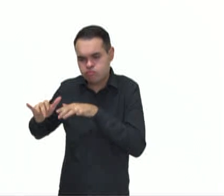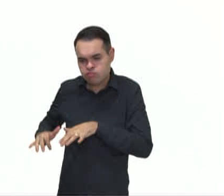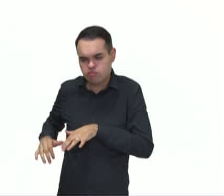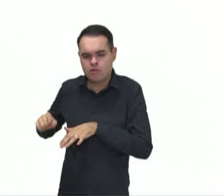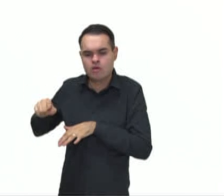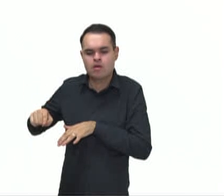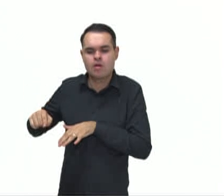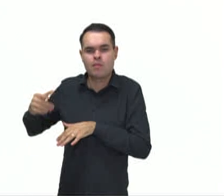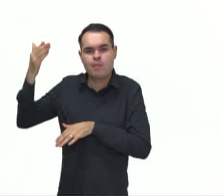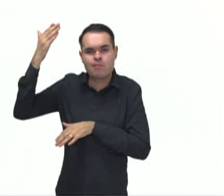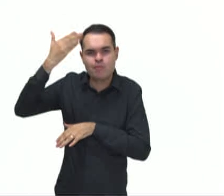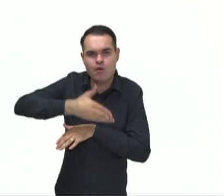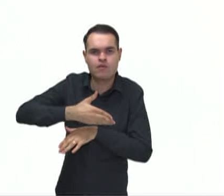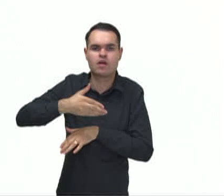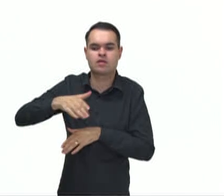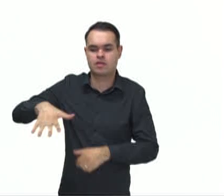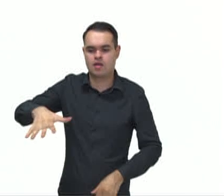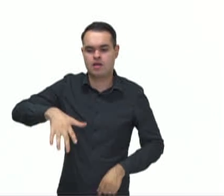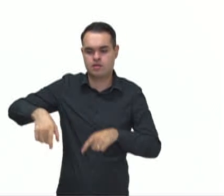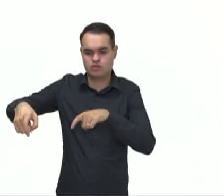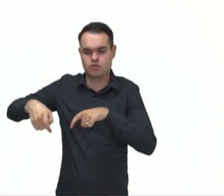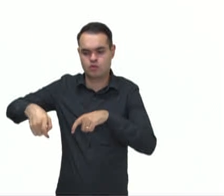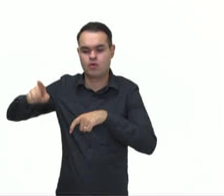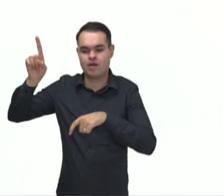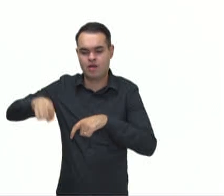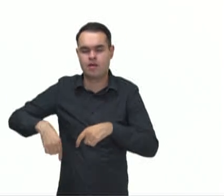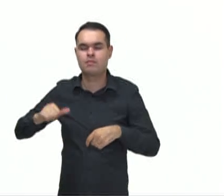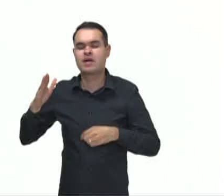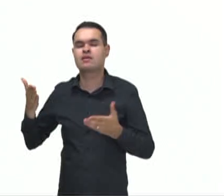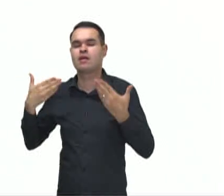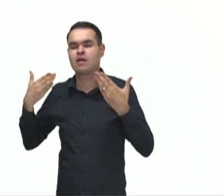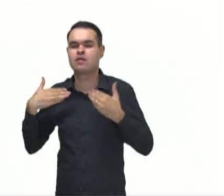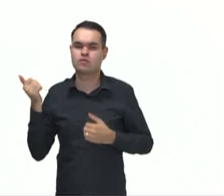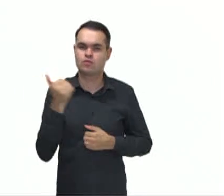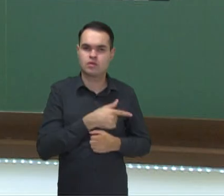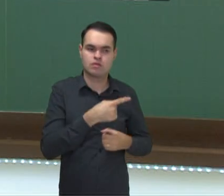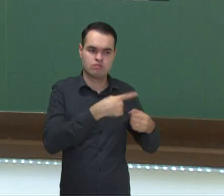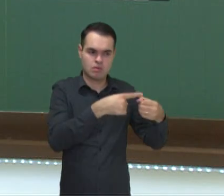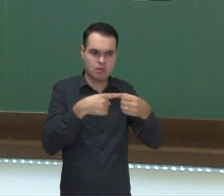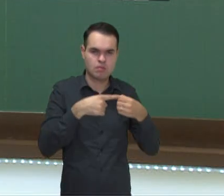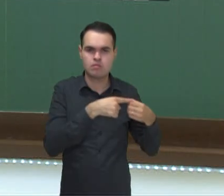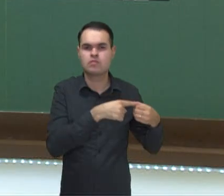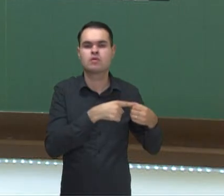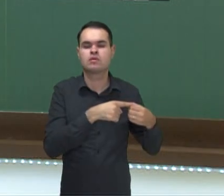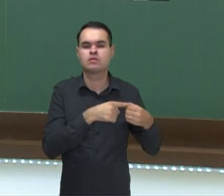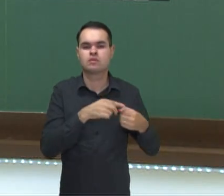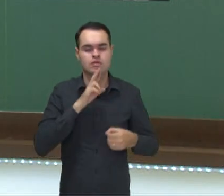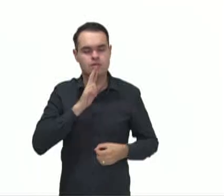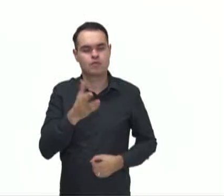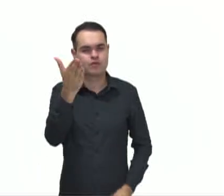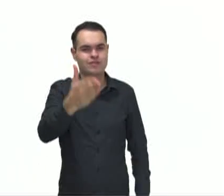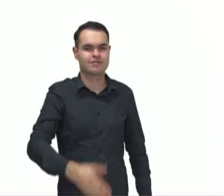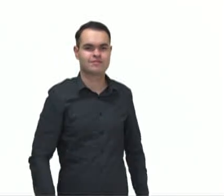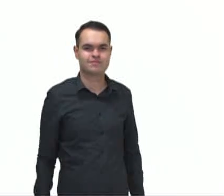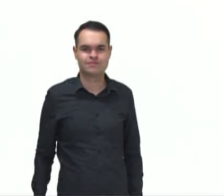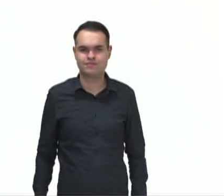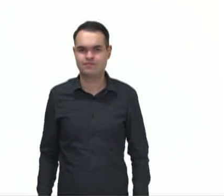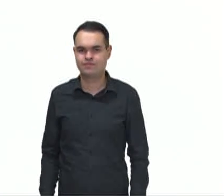para comprovar que as áreas rurais são mais frescas que as urbanas? Responda.